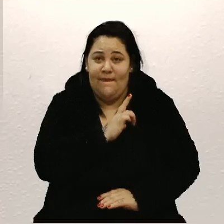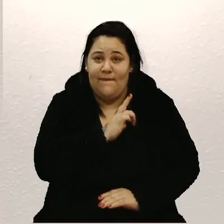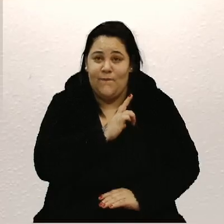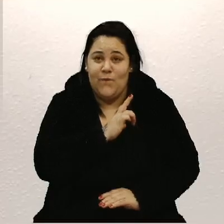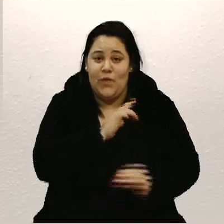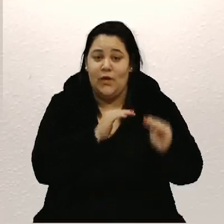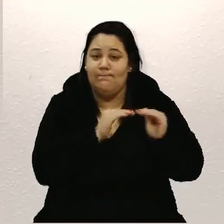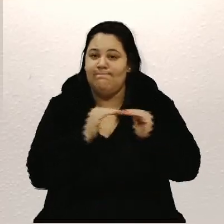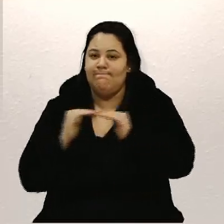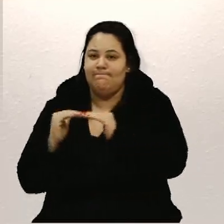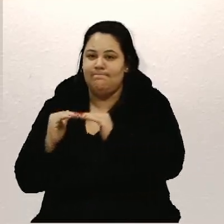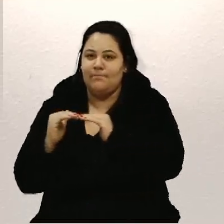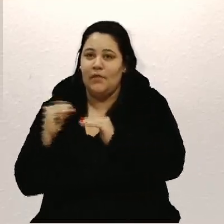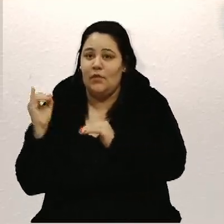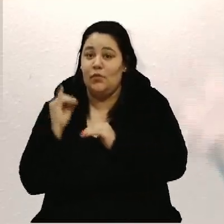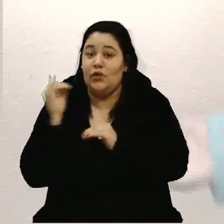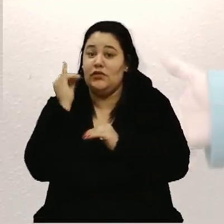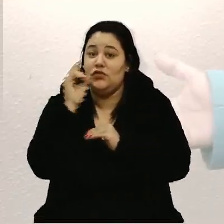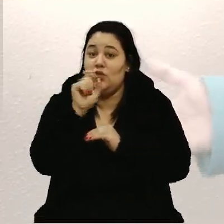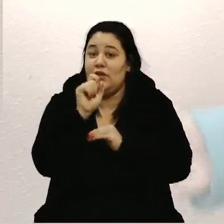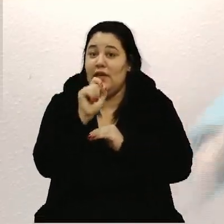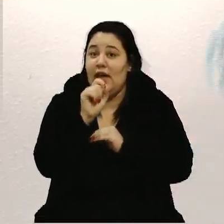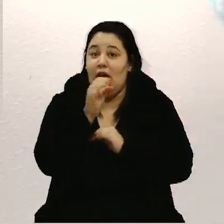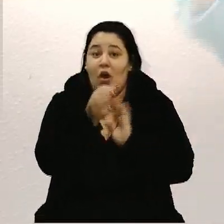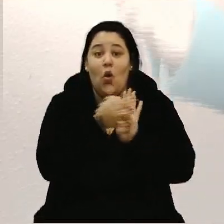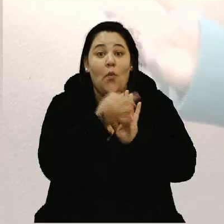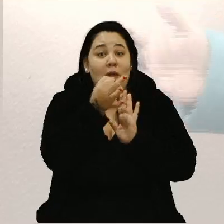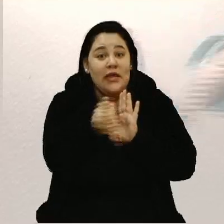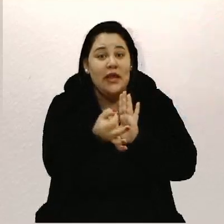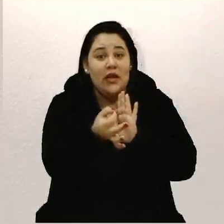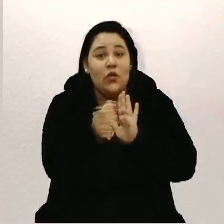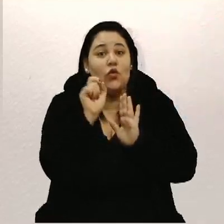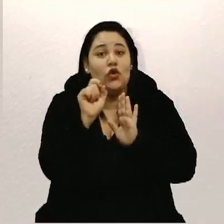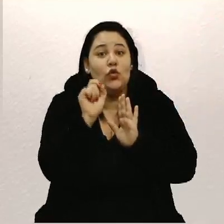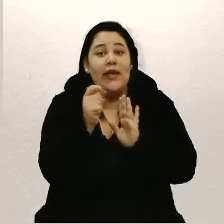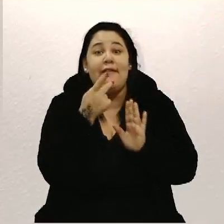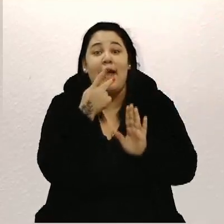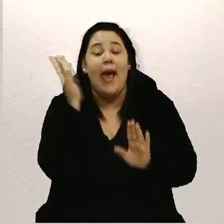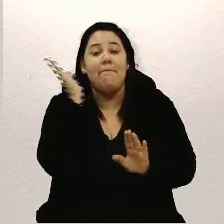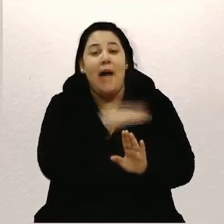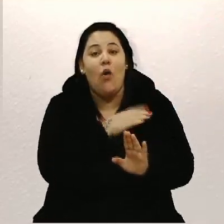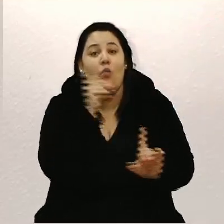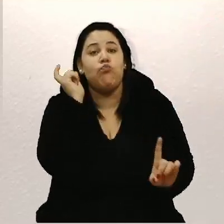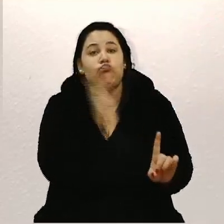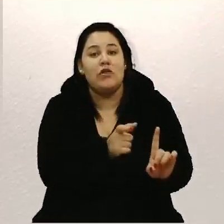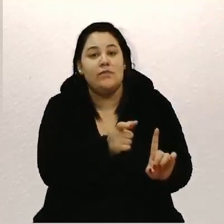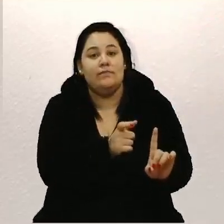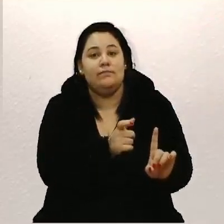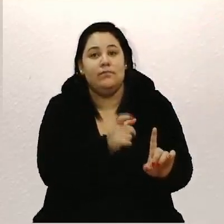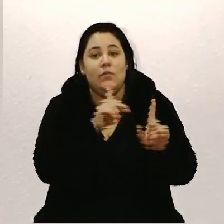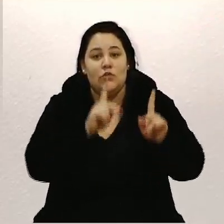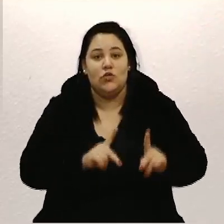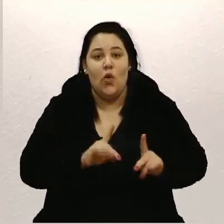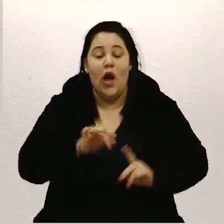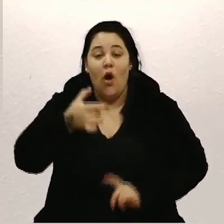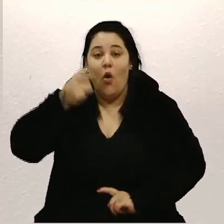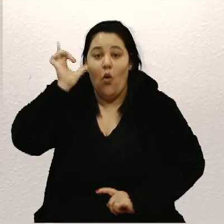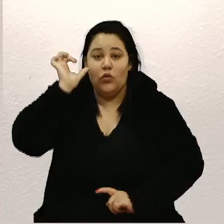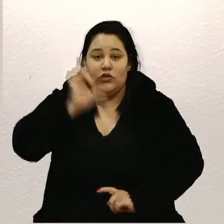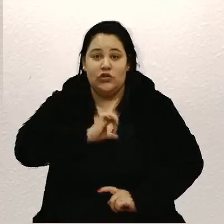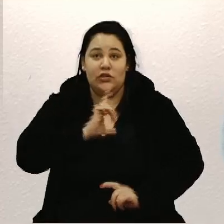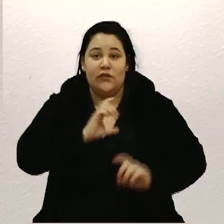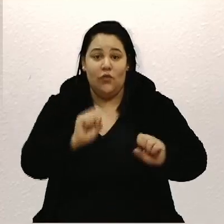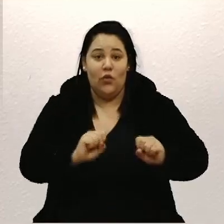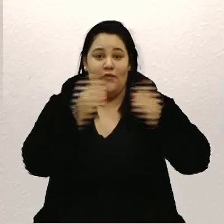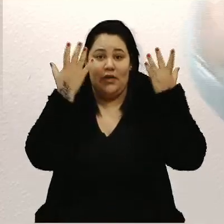é opinião e o que é injúria, calúnia e difamação. Ontem aqui a gente teve um evento,